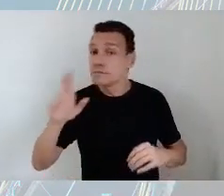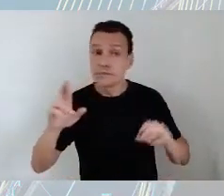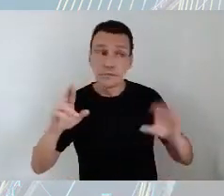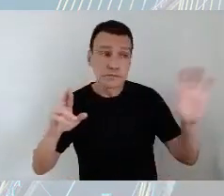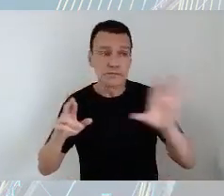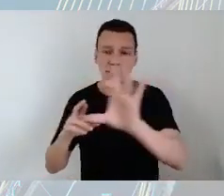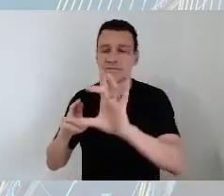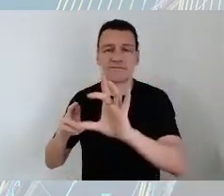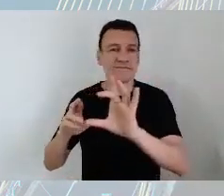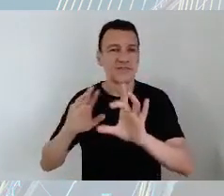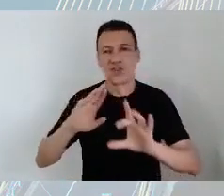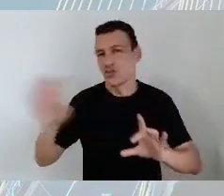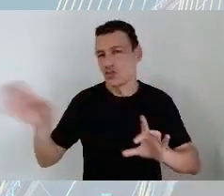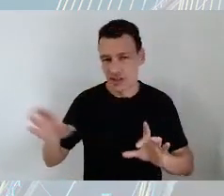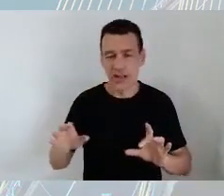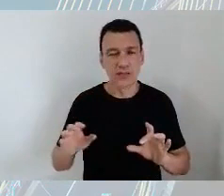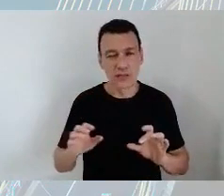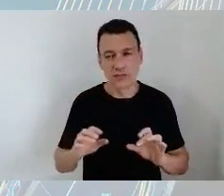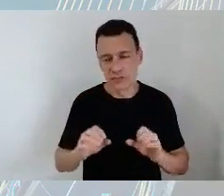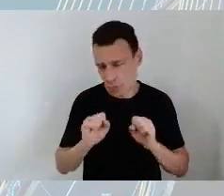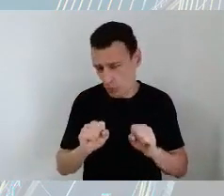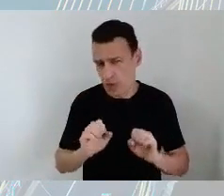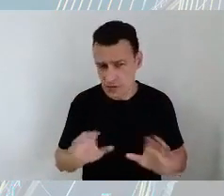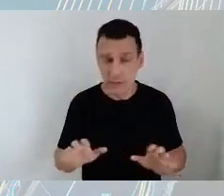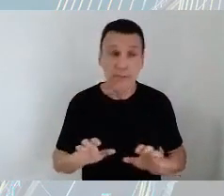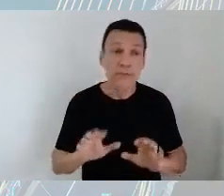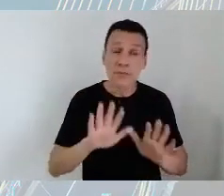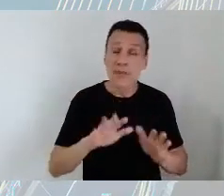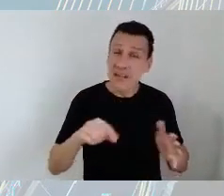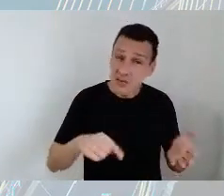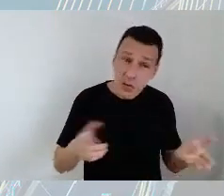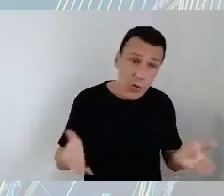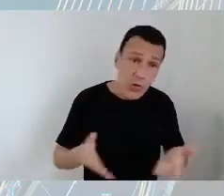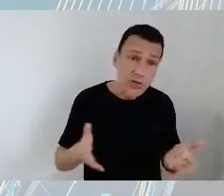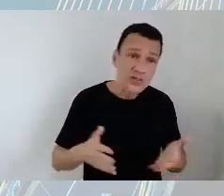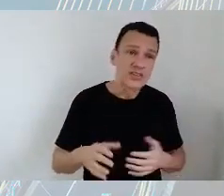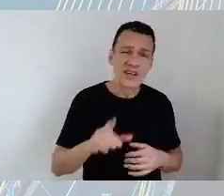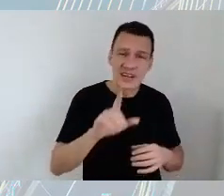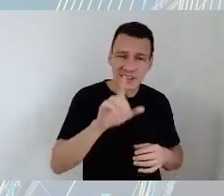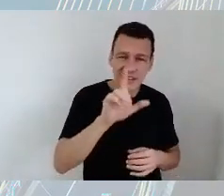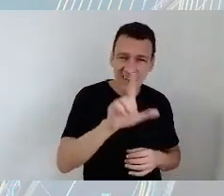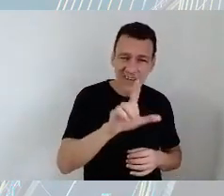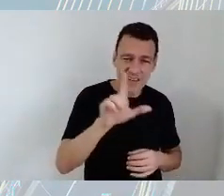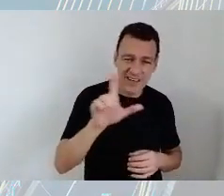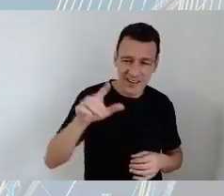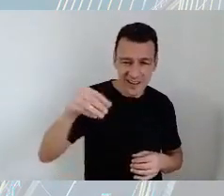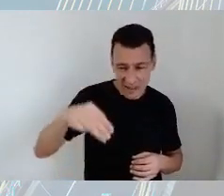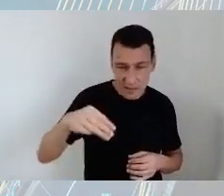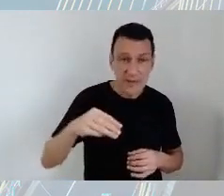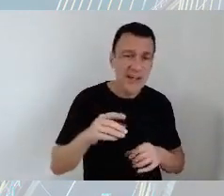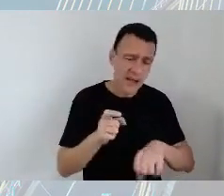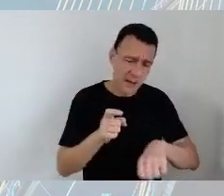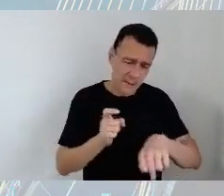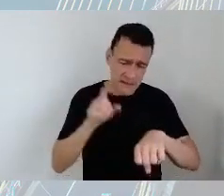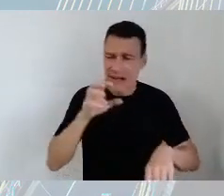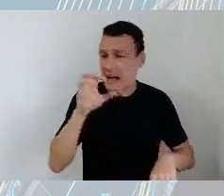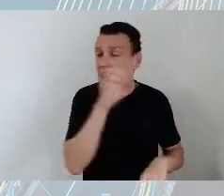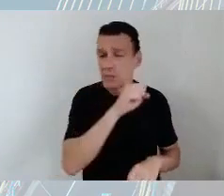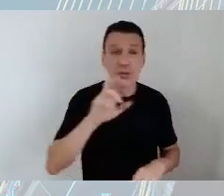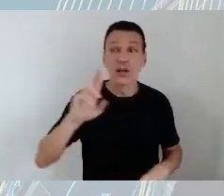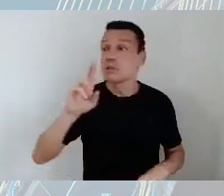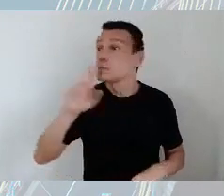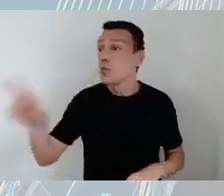aqui? Os LLMs hoje, eles não têm um tempo de resposta muito curto, não. Não é tão rápido assim. Então, pode ser